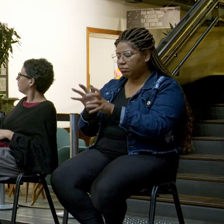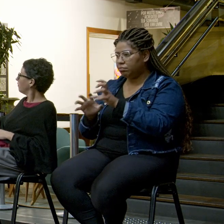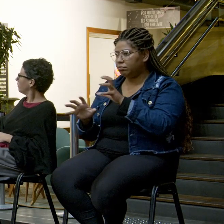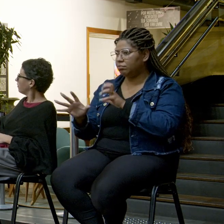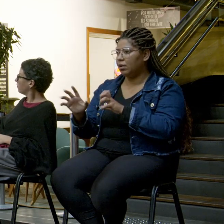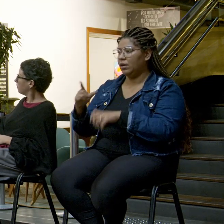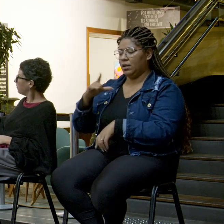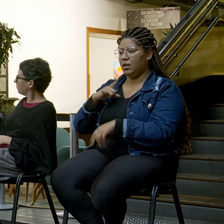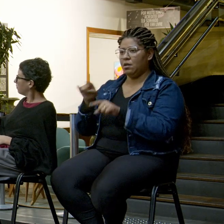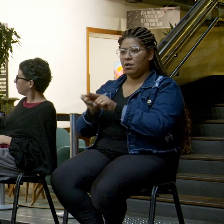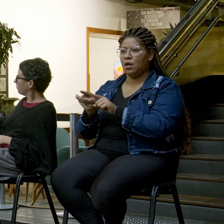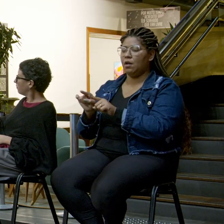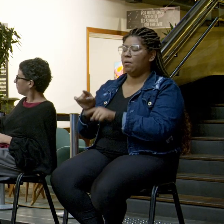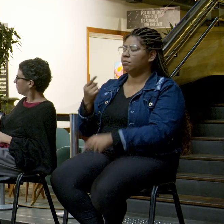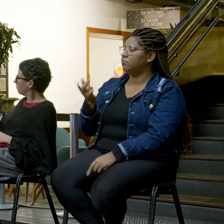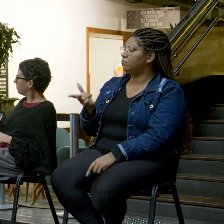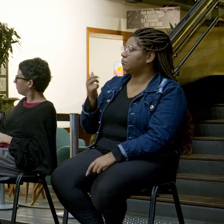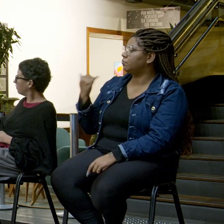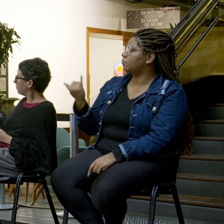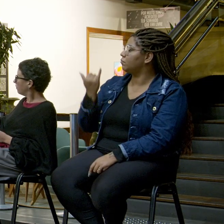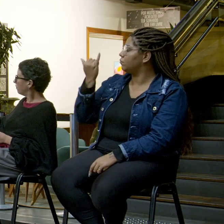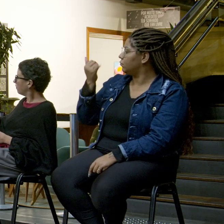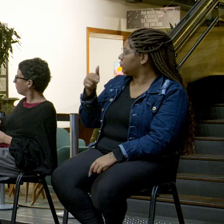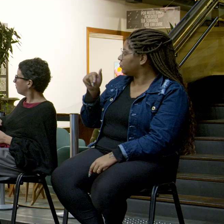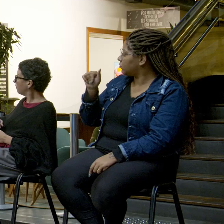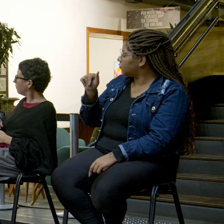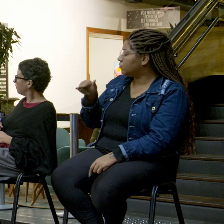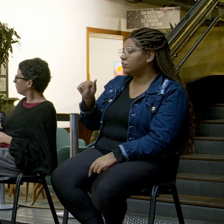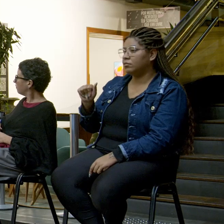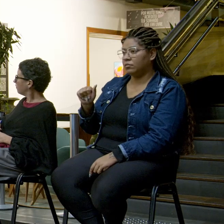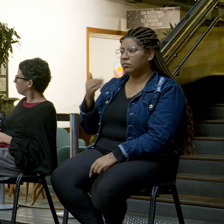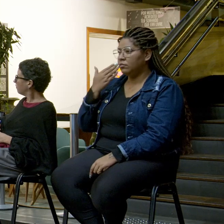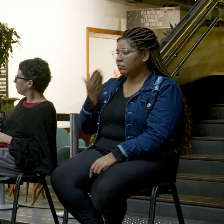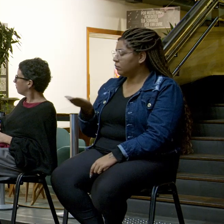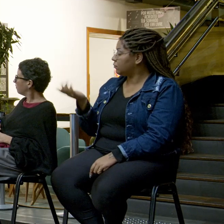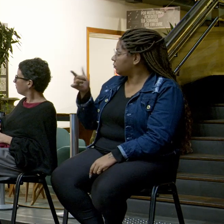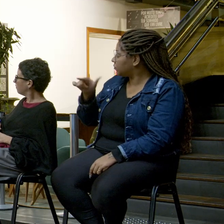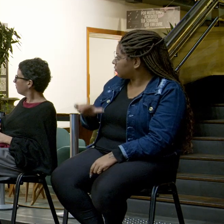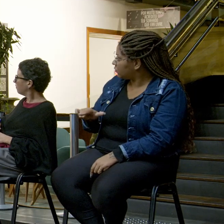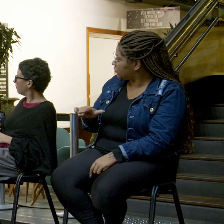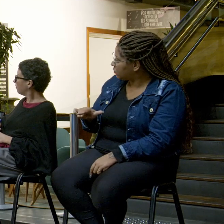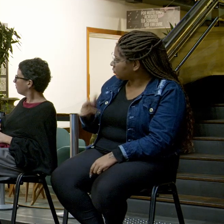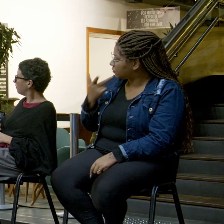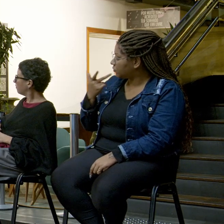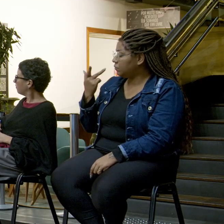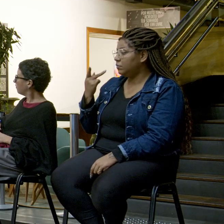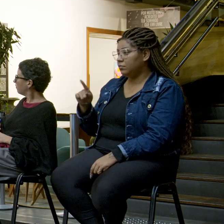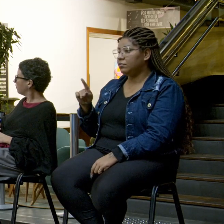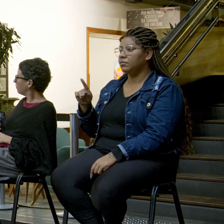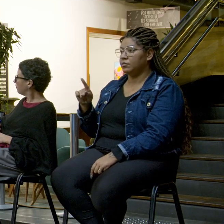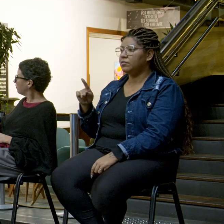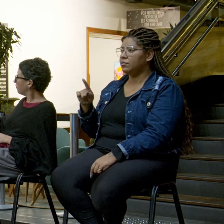Que eu acho que também é uma dimensão importante do trabalho da Ana, assim, dessa... E aí, de novo, uma ambiguidade assim, de um trabalho